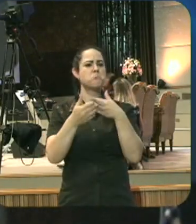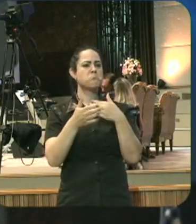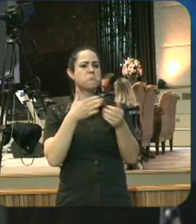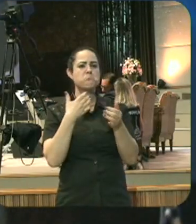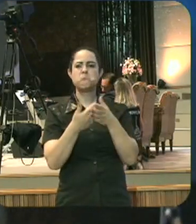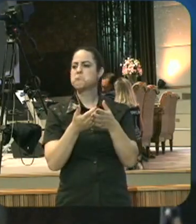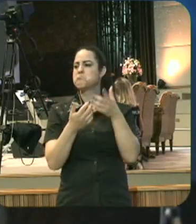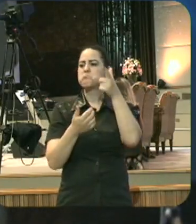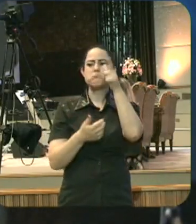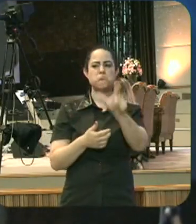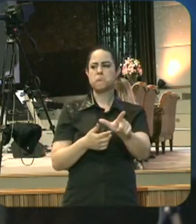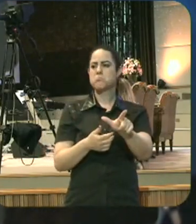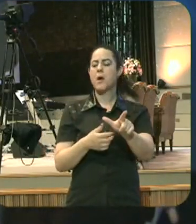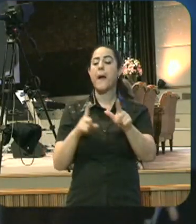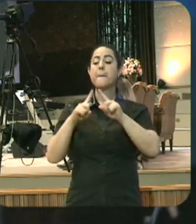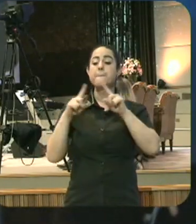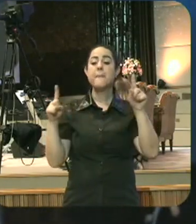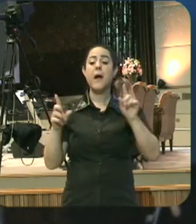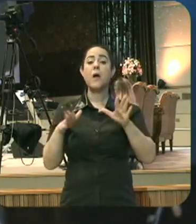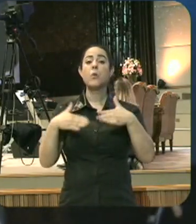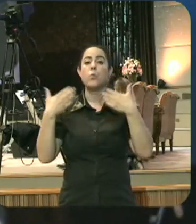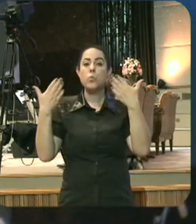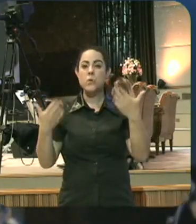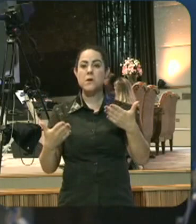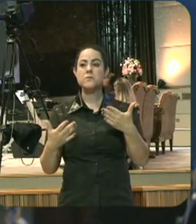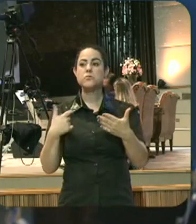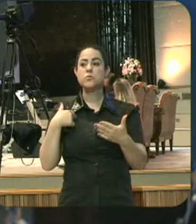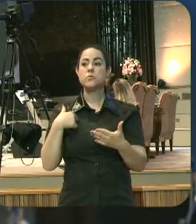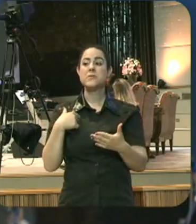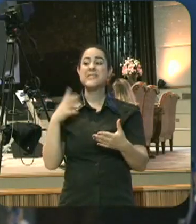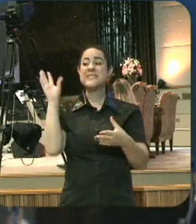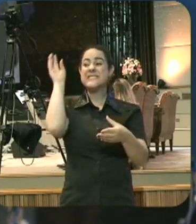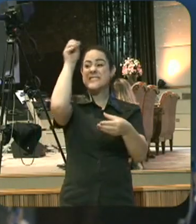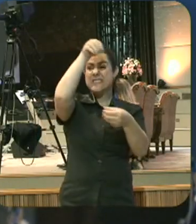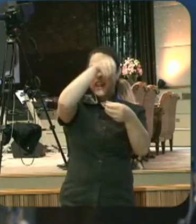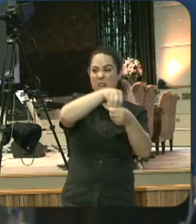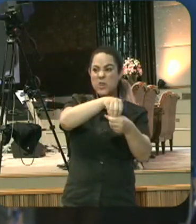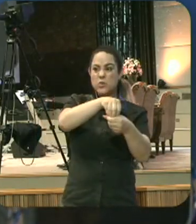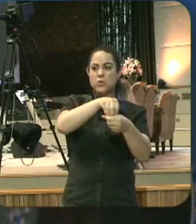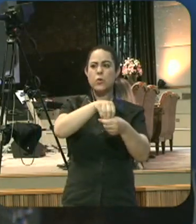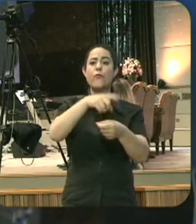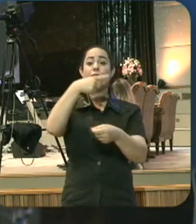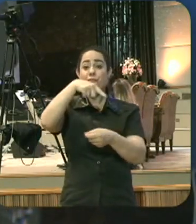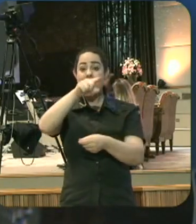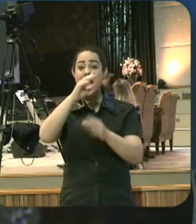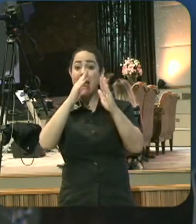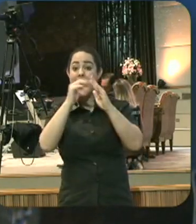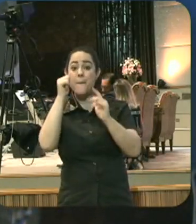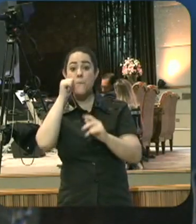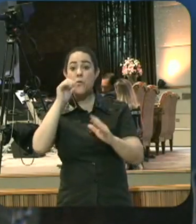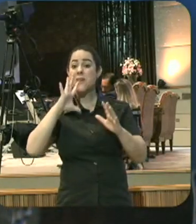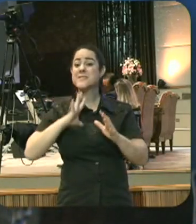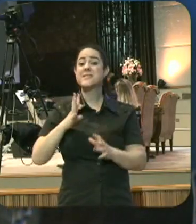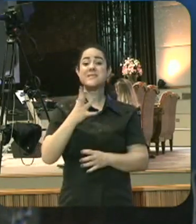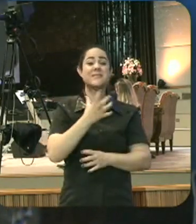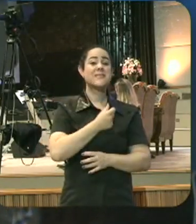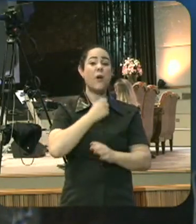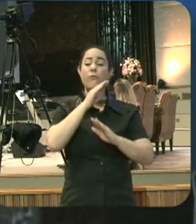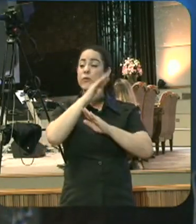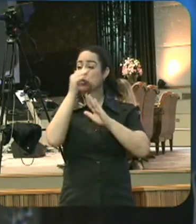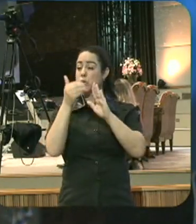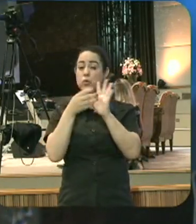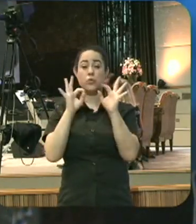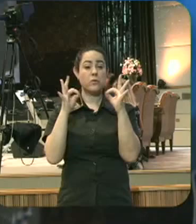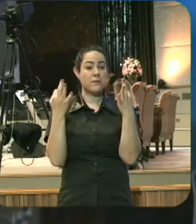outro. Mas quando vocês estiverem lá dentro, corram para a casa daquela mulher e salvem todos quantos estão